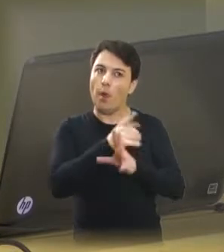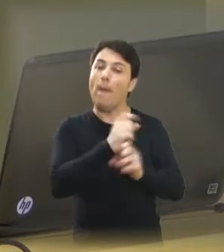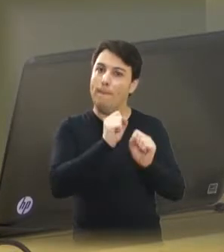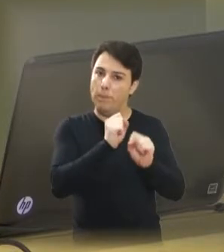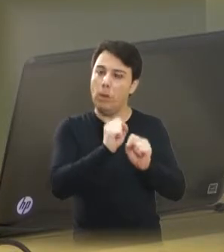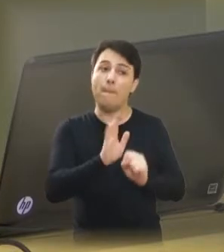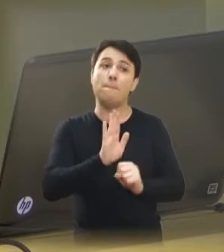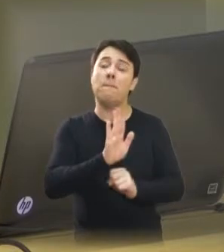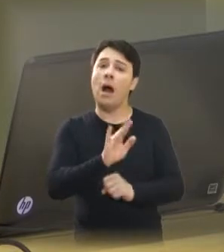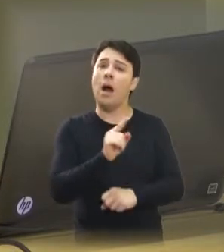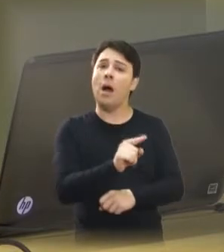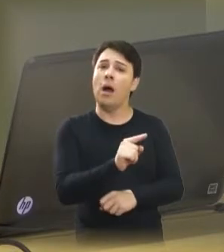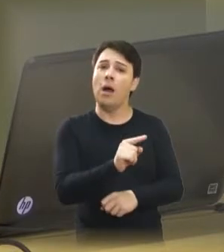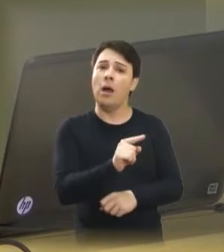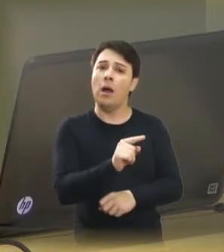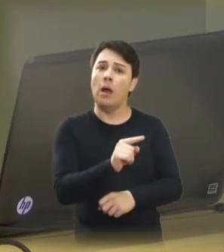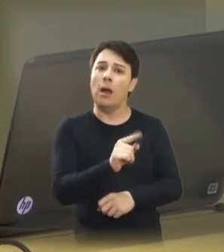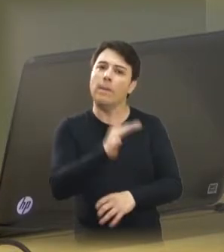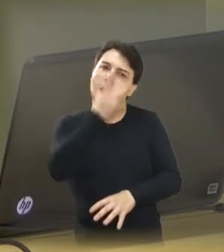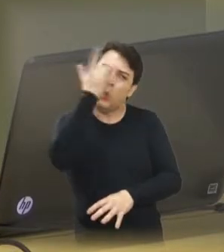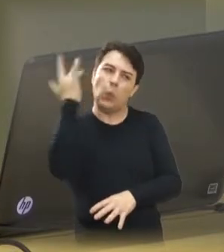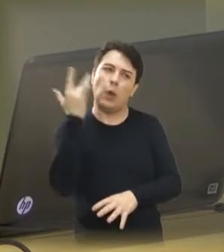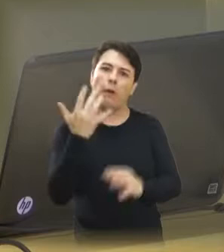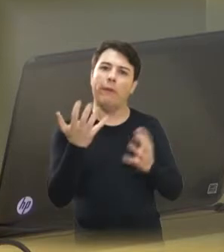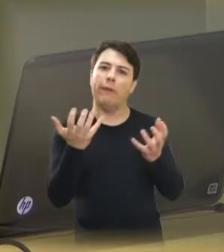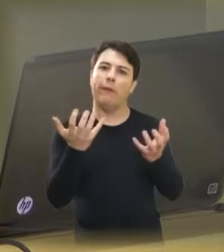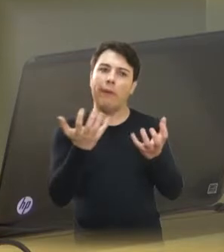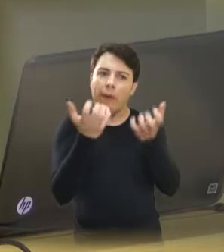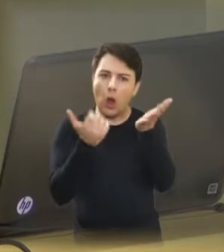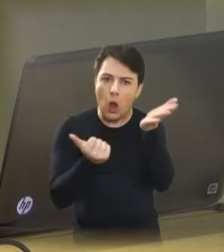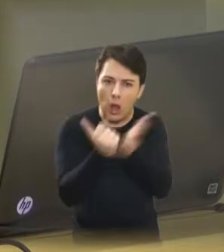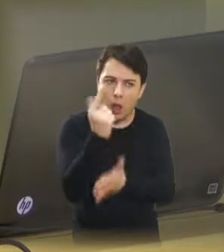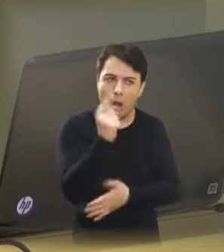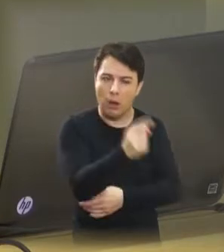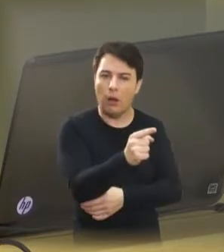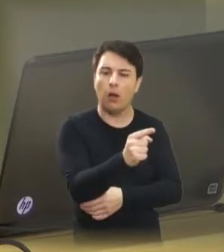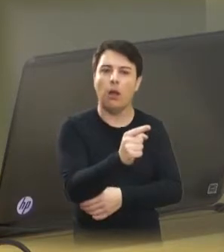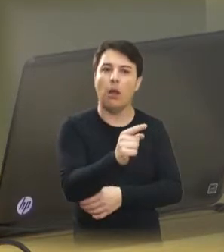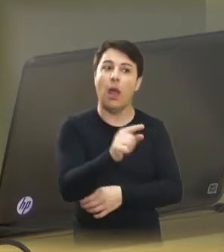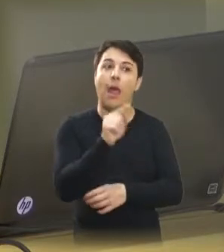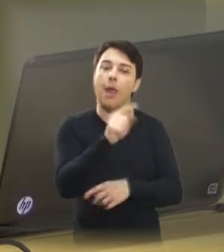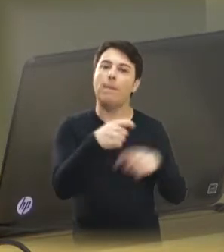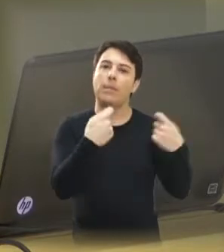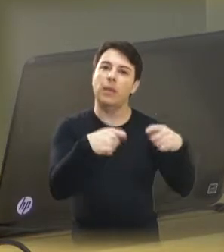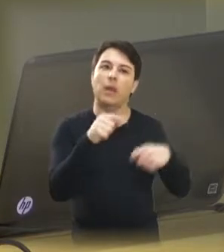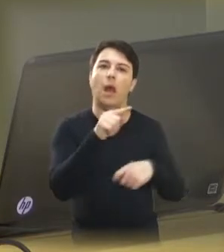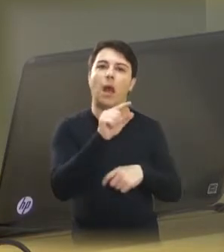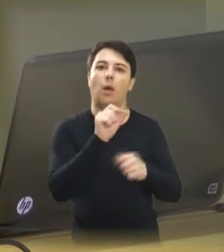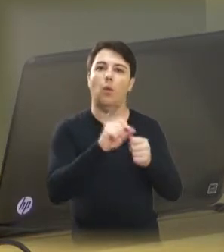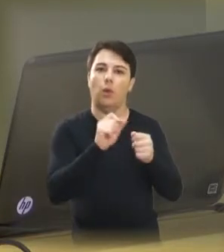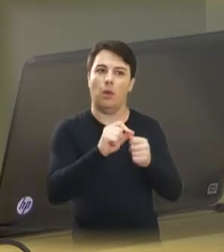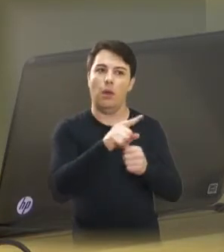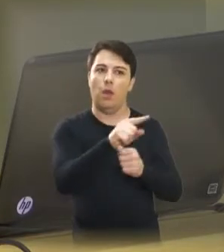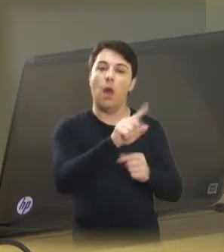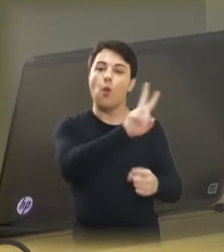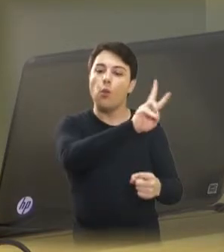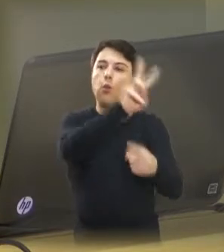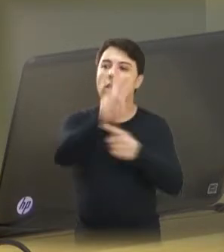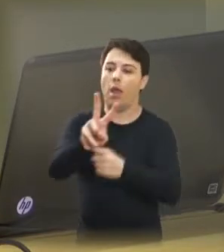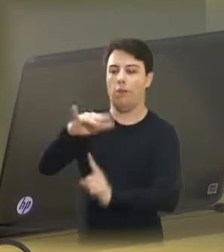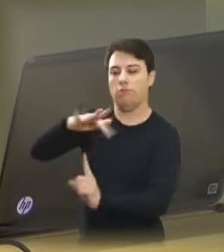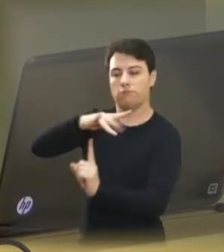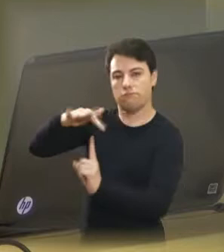que esses possíveis e futuros investidores, como contrapartida, tenham a compensação ambiental.